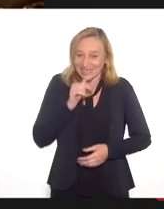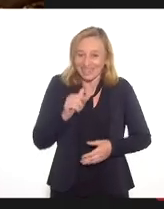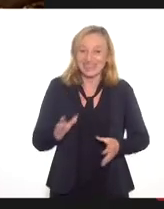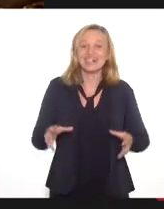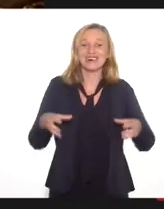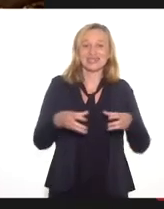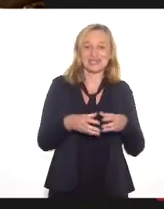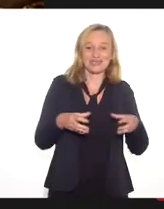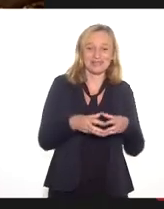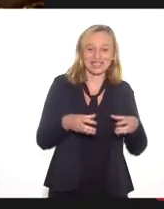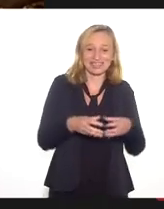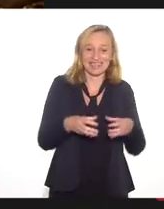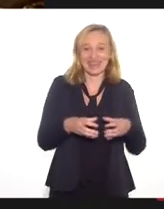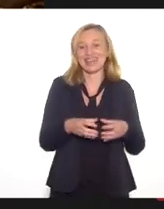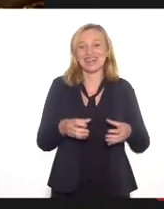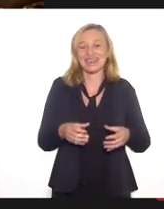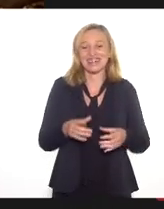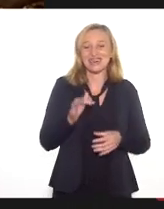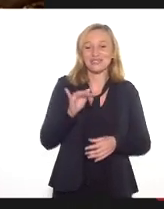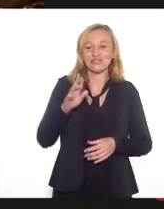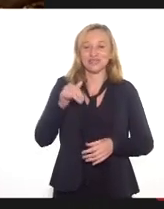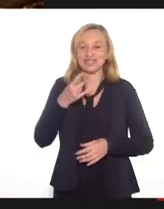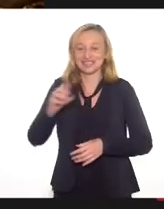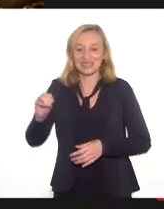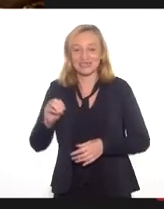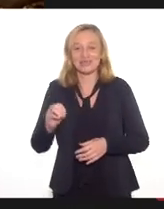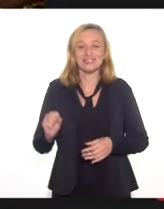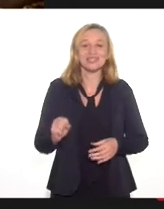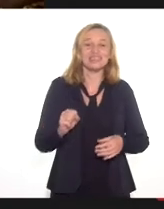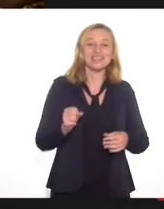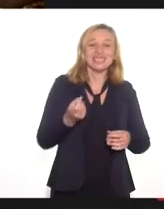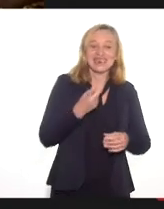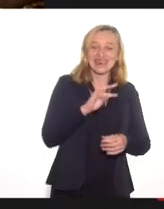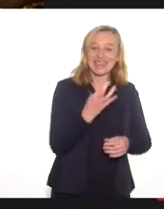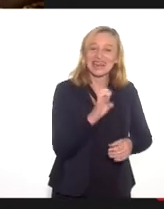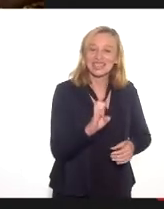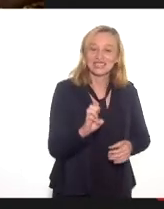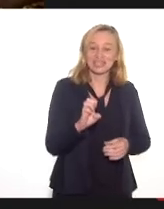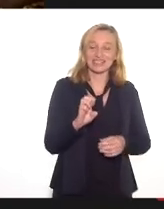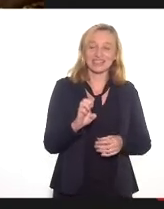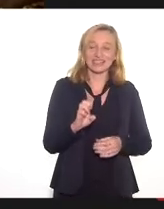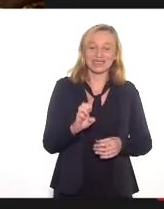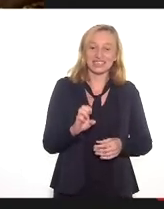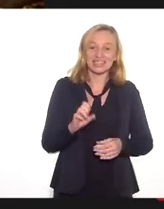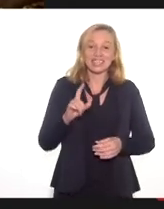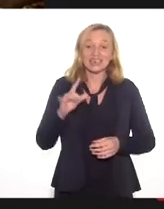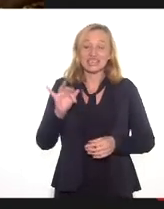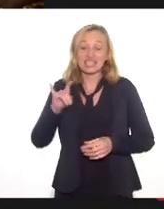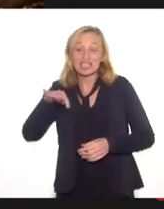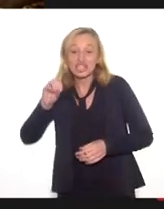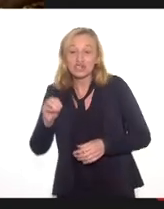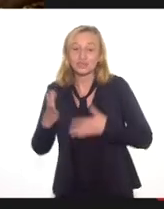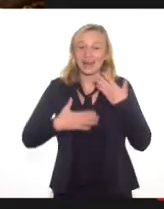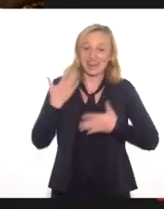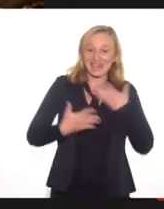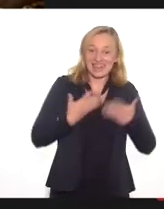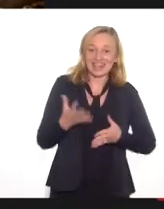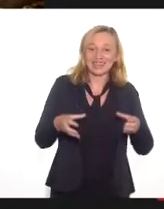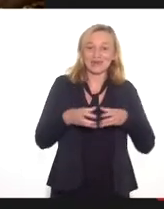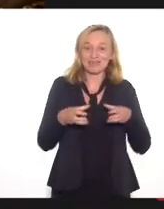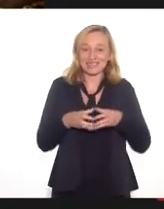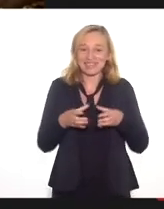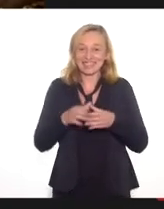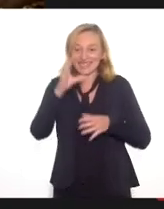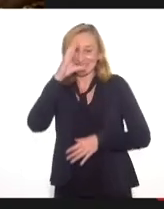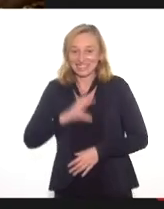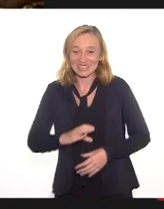CCF Fusão Comitê Cresce Sítio Alegre Comitê da Ação da Cidadania